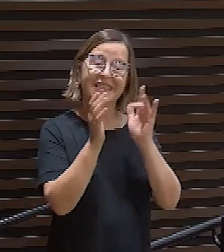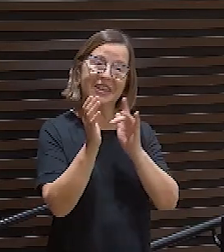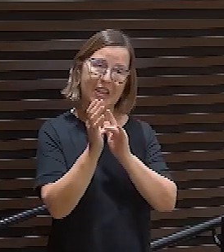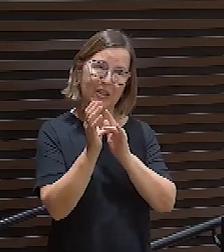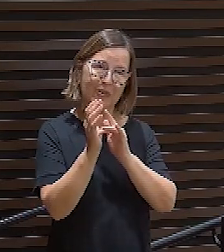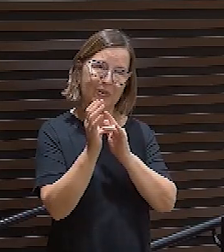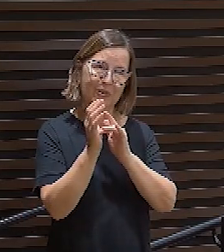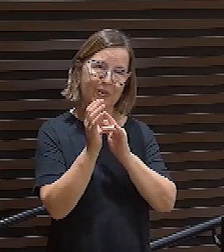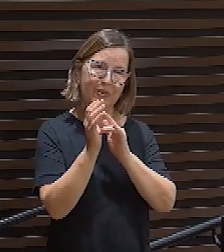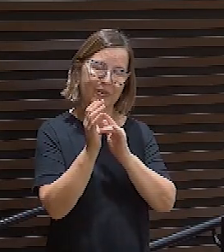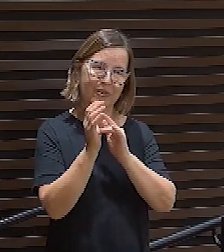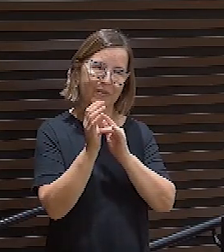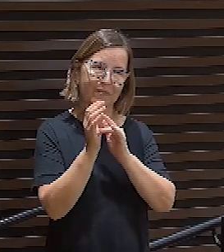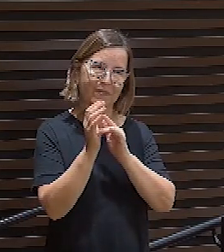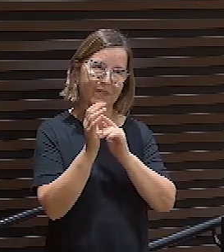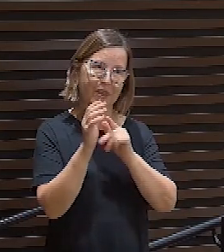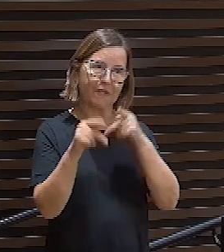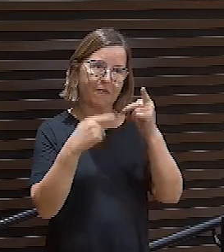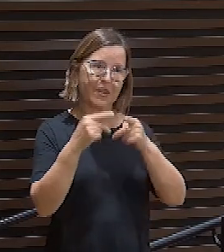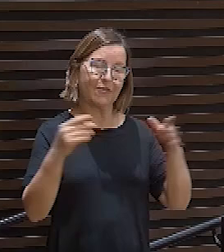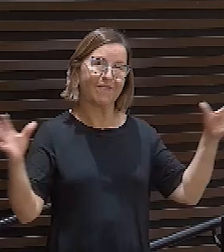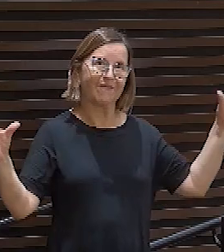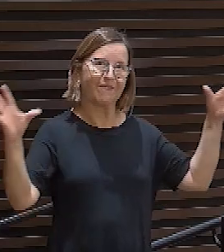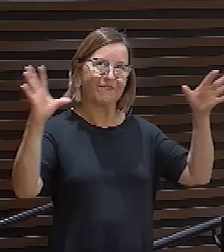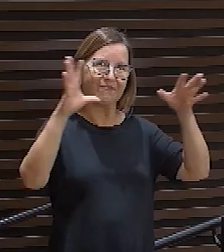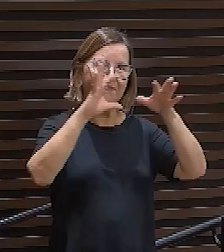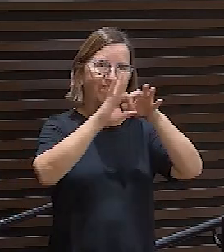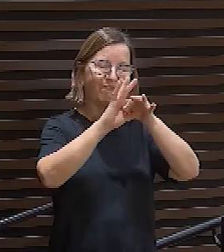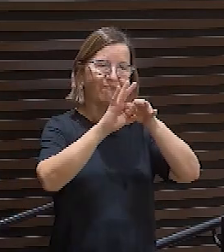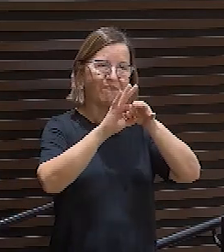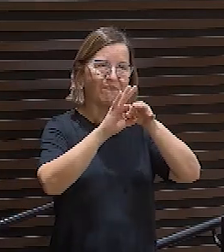à restauração, à redenção,